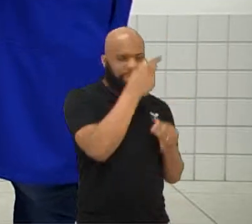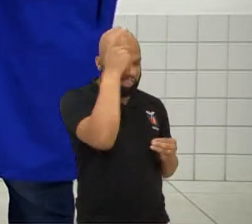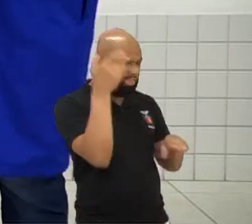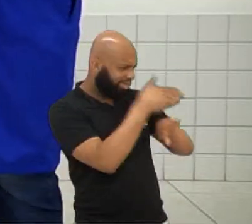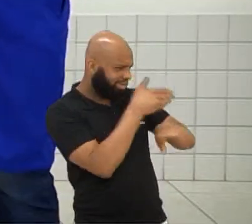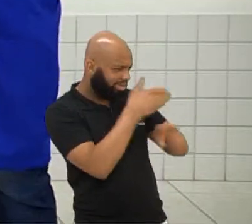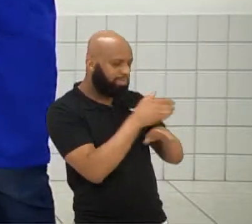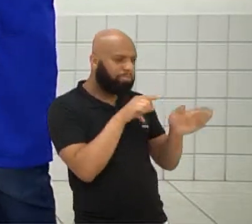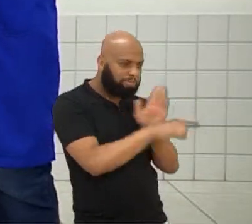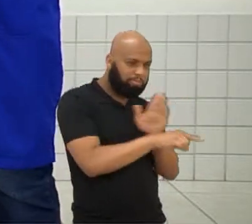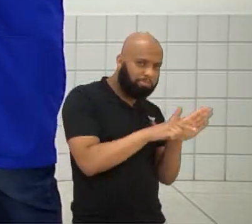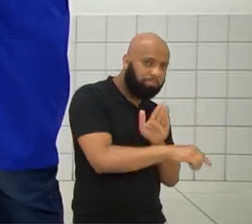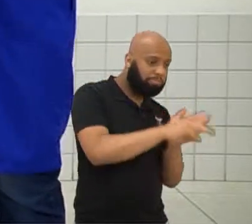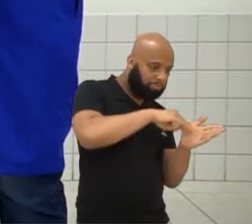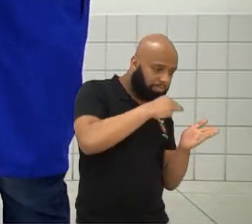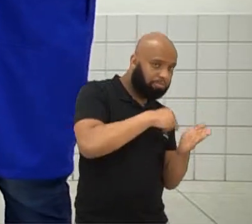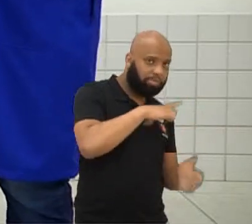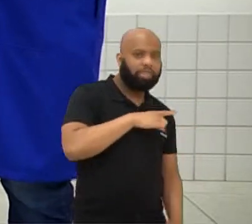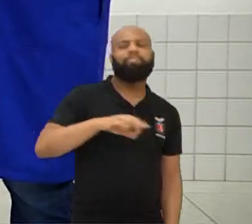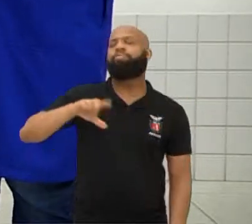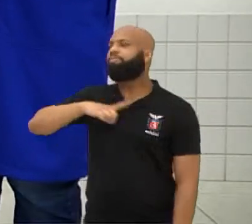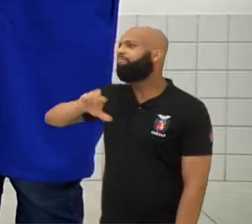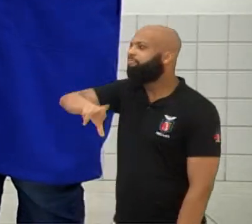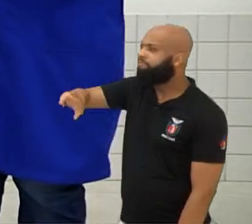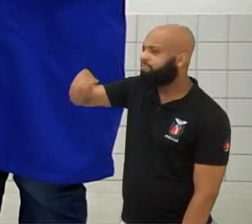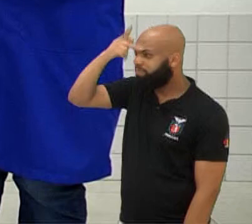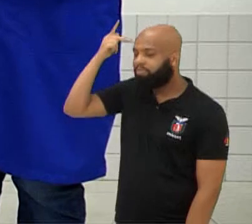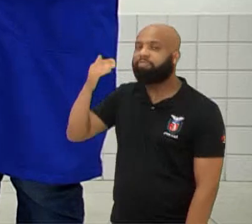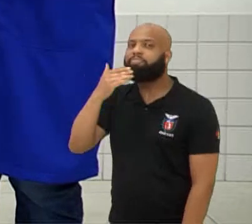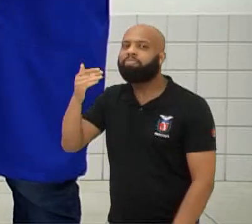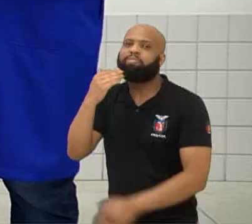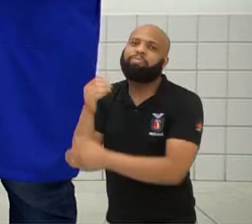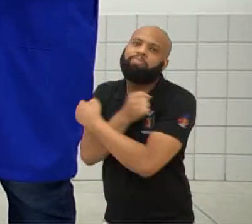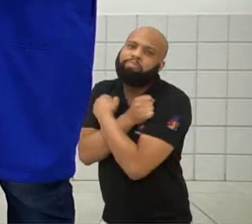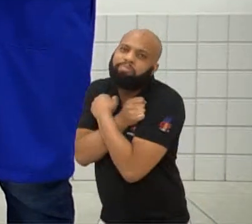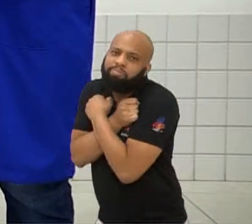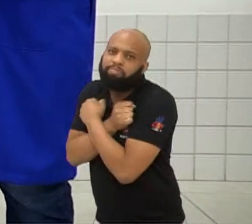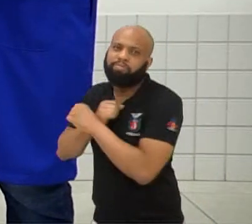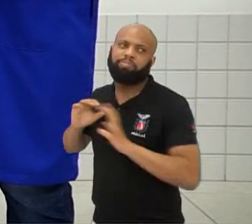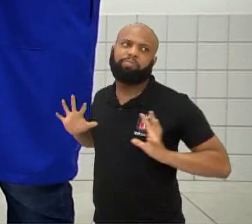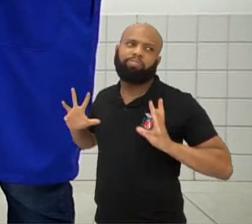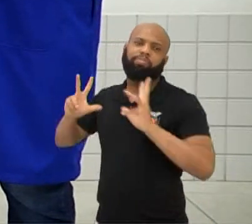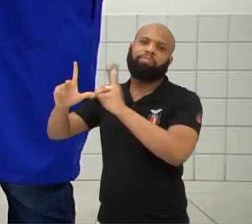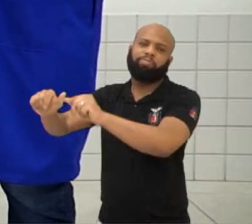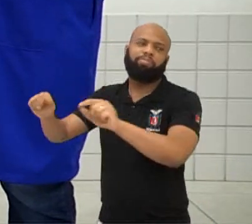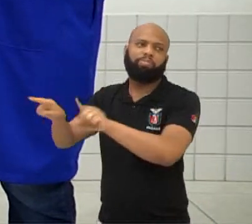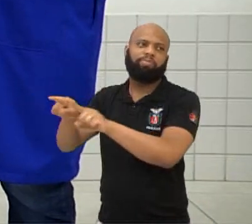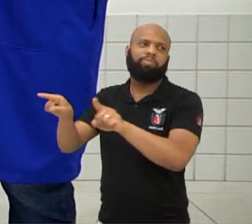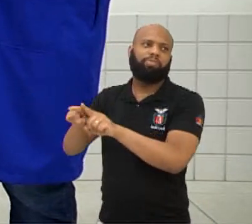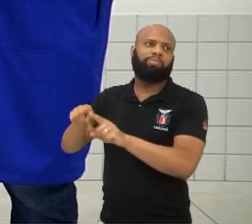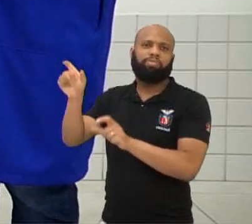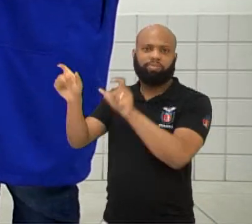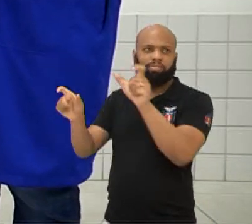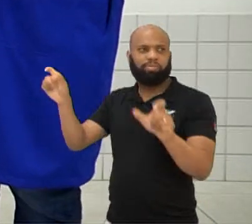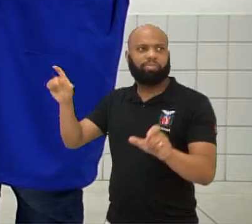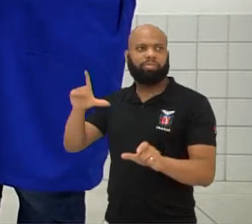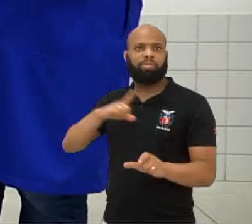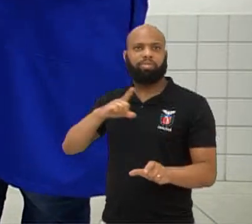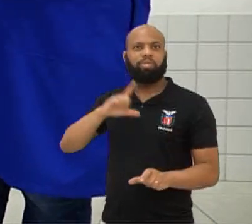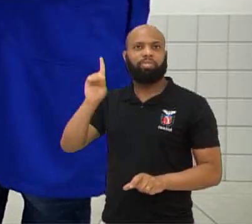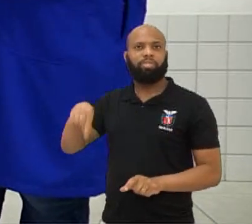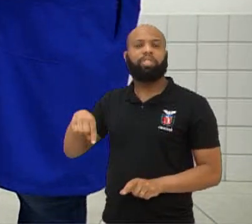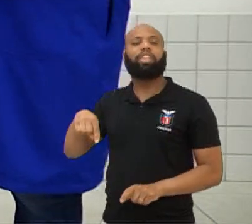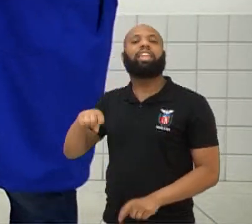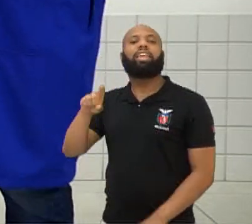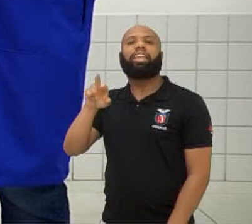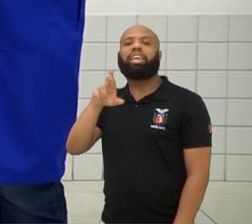nossos estudantes? Então, professor, tem um monte de pessoal aqui pedindo para mandar um abraço. Queria mandar um abraço para todo o pessoal de Rio Branco do Sul,